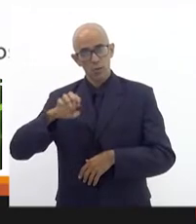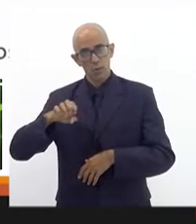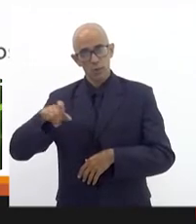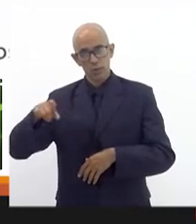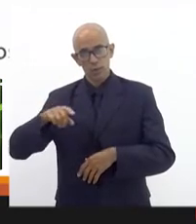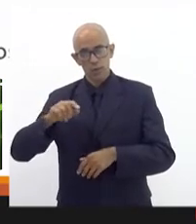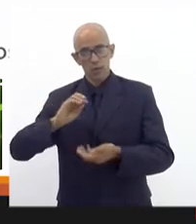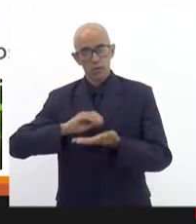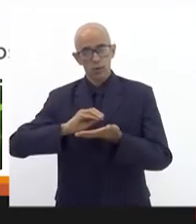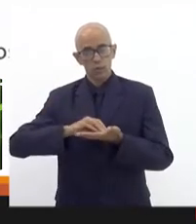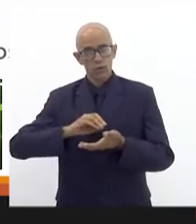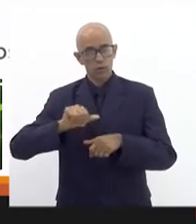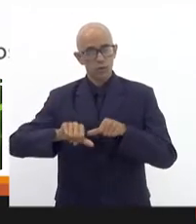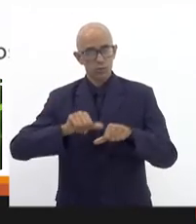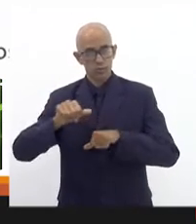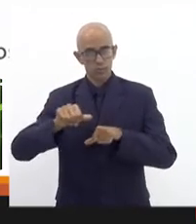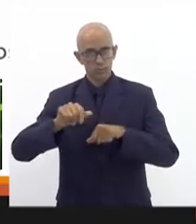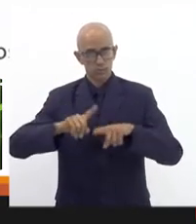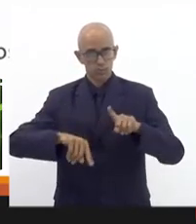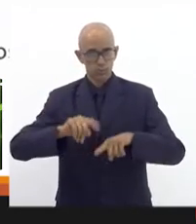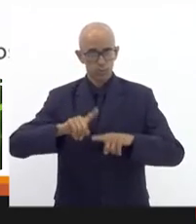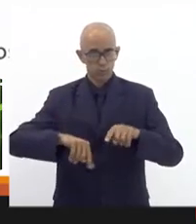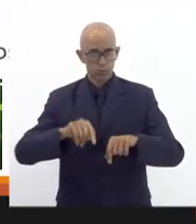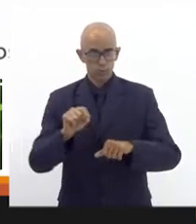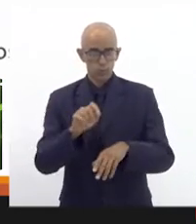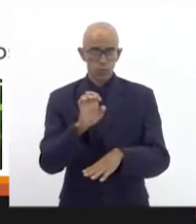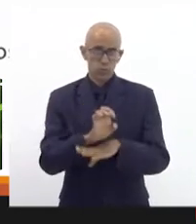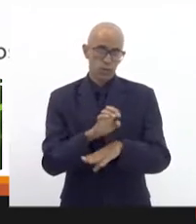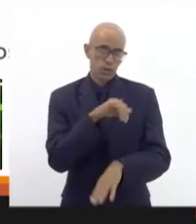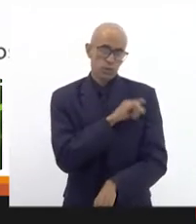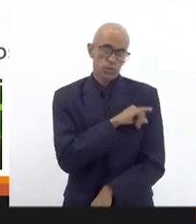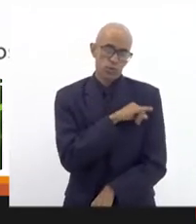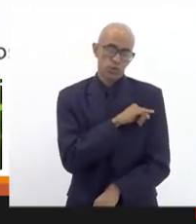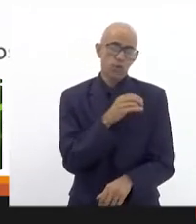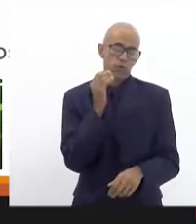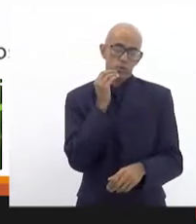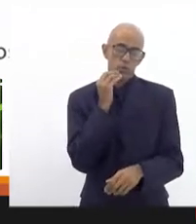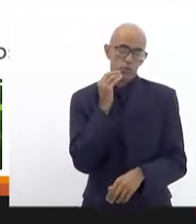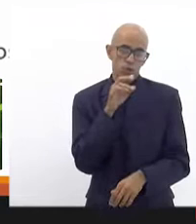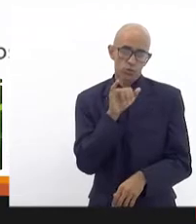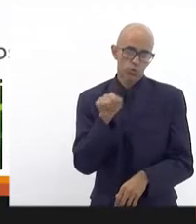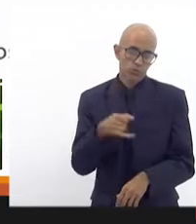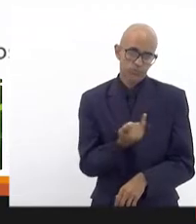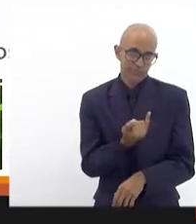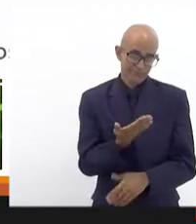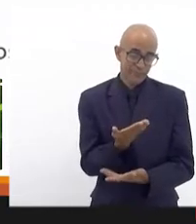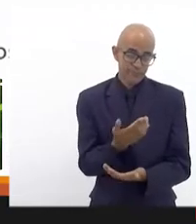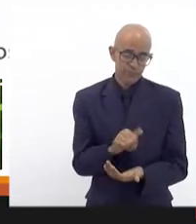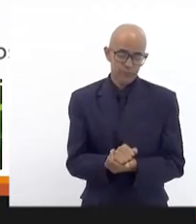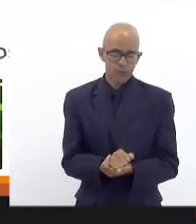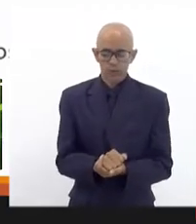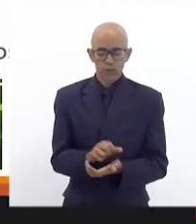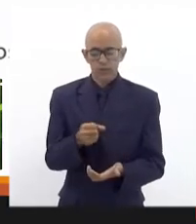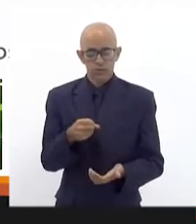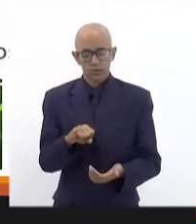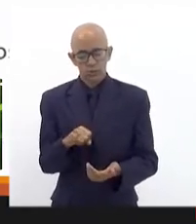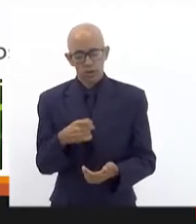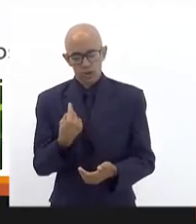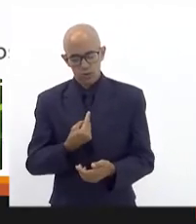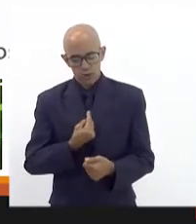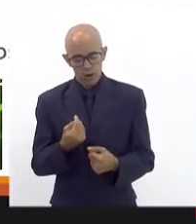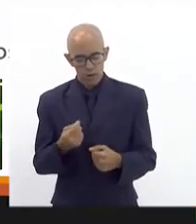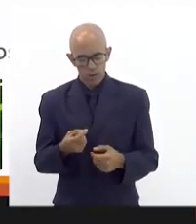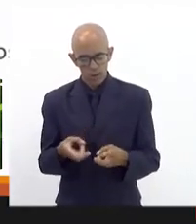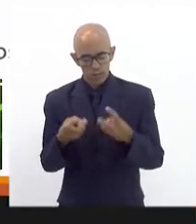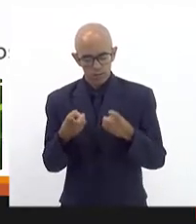produto em que o Estado do Rio de Janeiro pode se beneficiar com isso. Então, se nós pegarmos uma